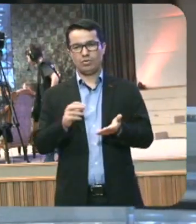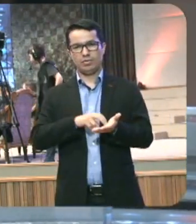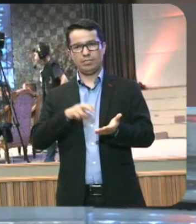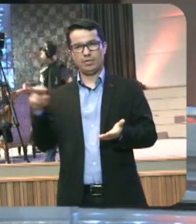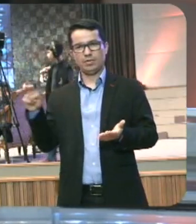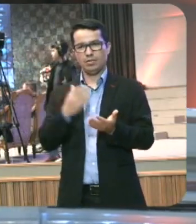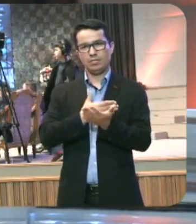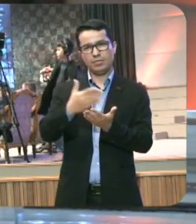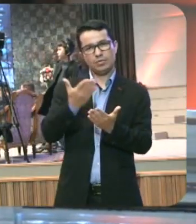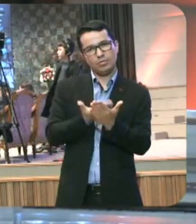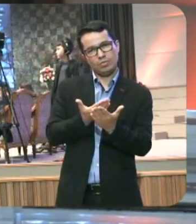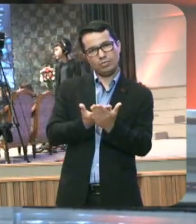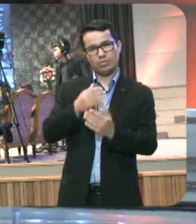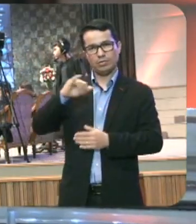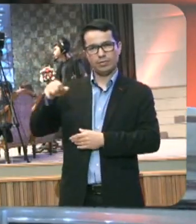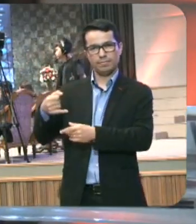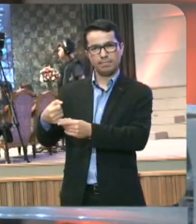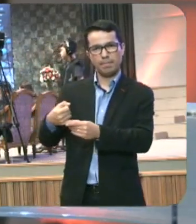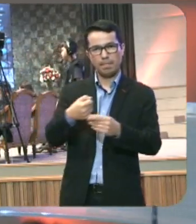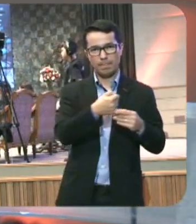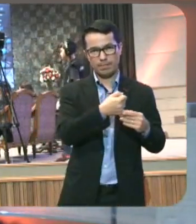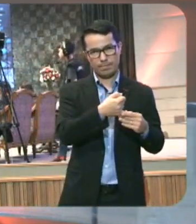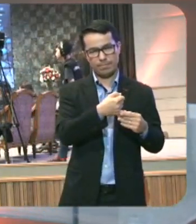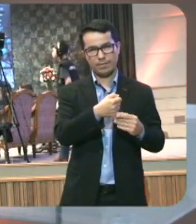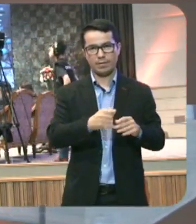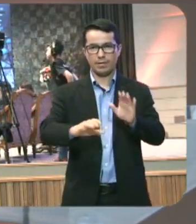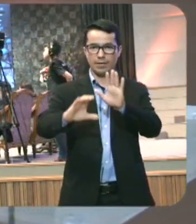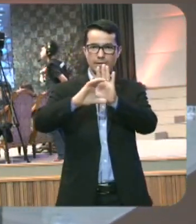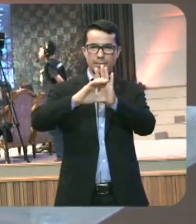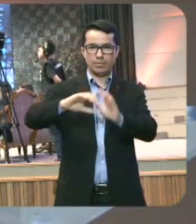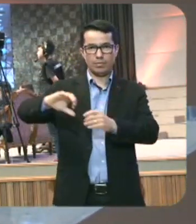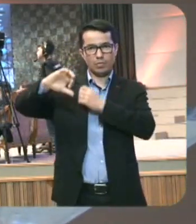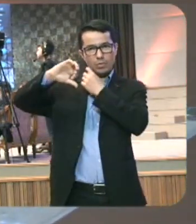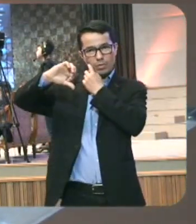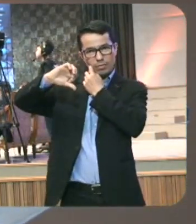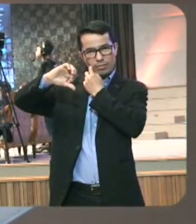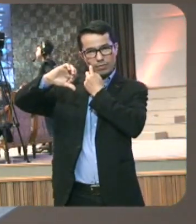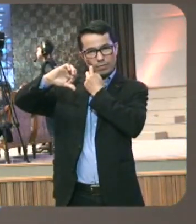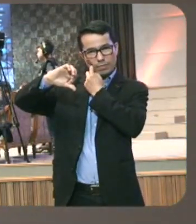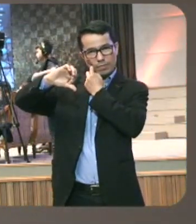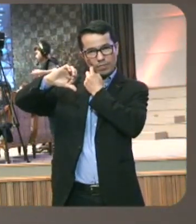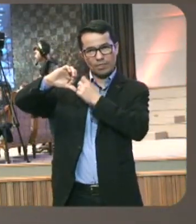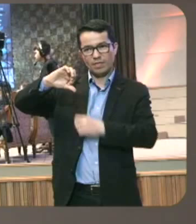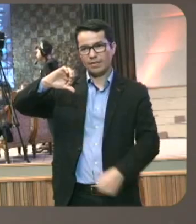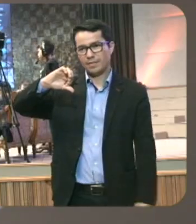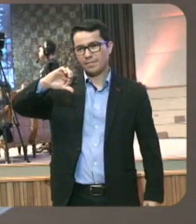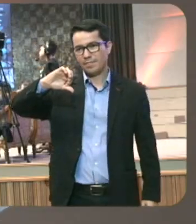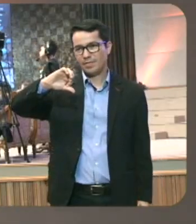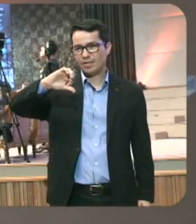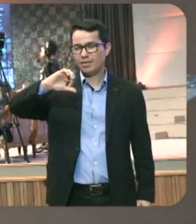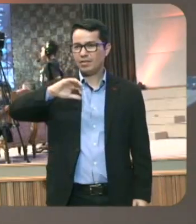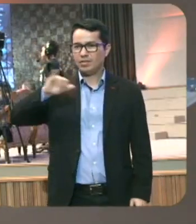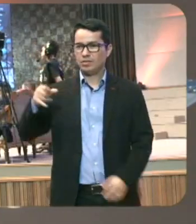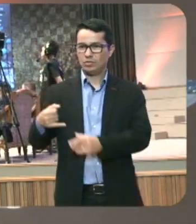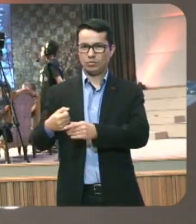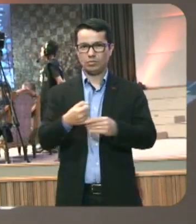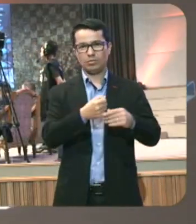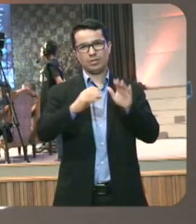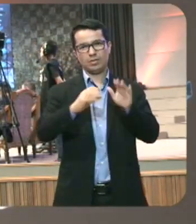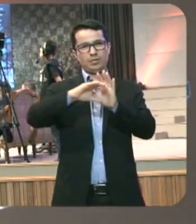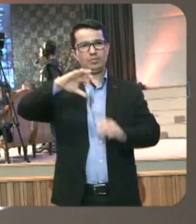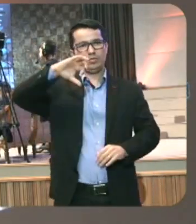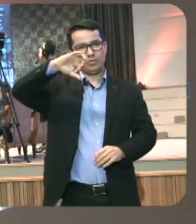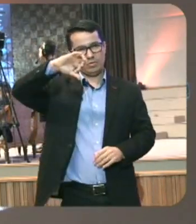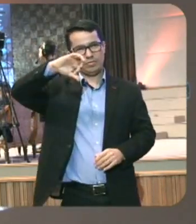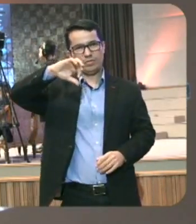Josué, e nós chegamos ao capítulo 9 do livro de Josué. E o tema, não é? O